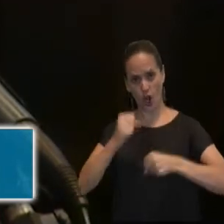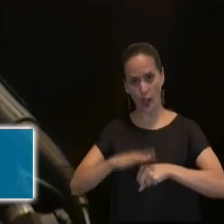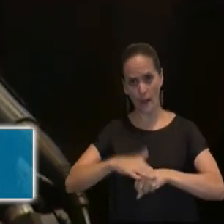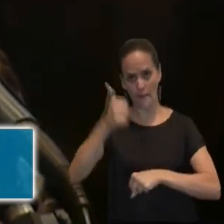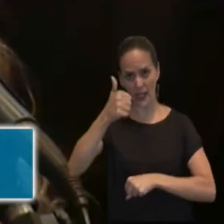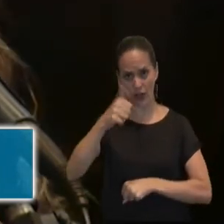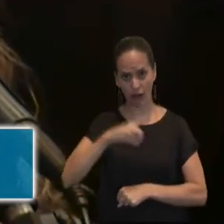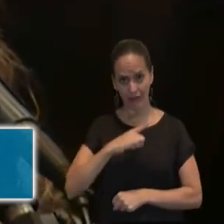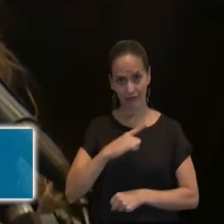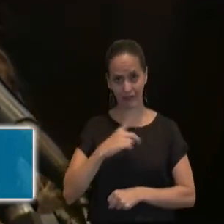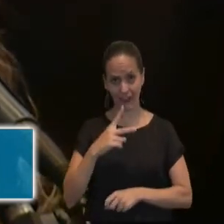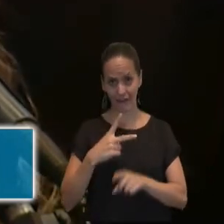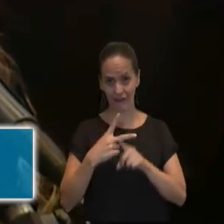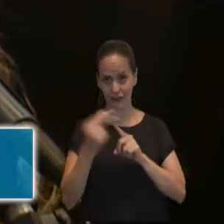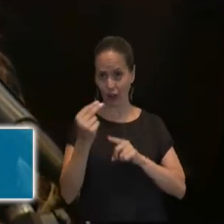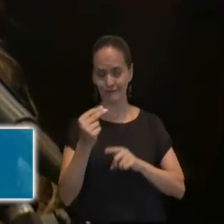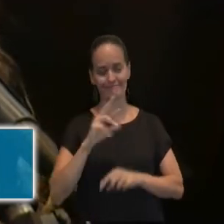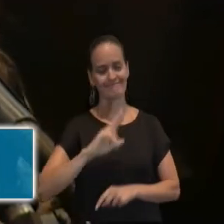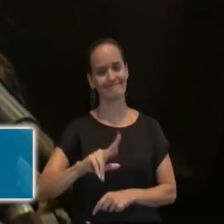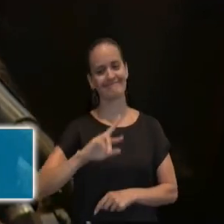dos que correm